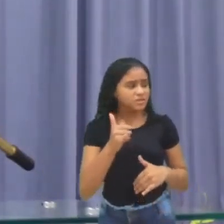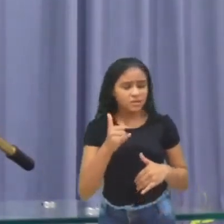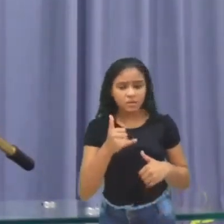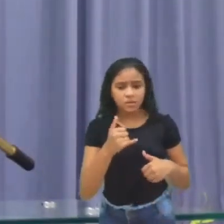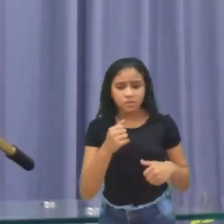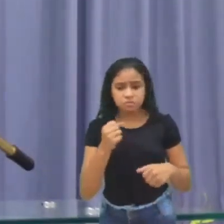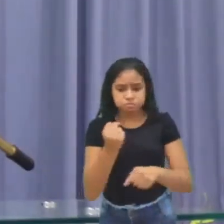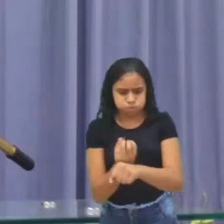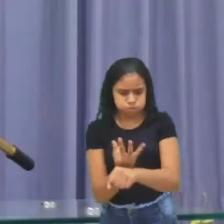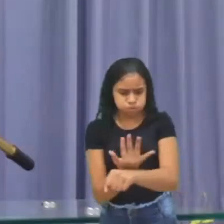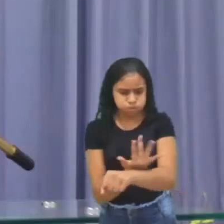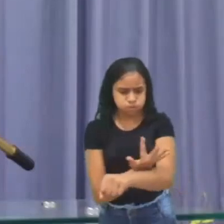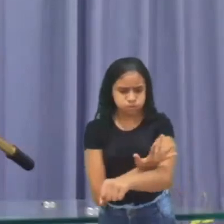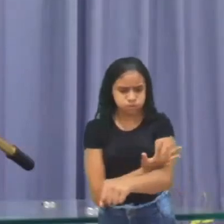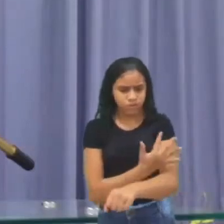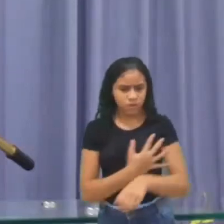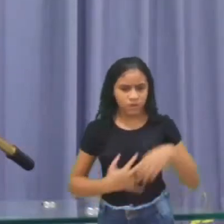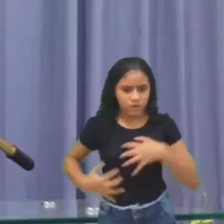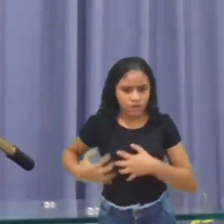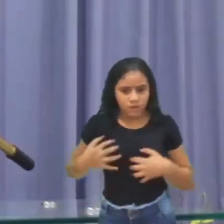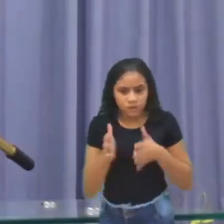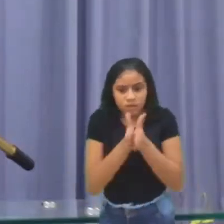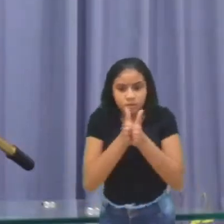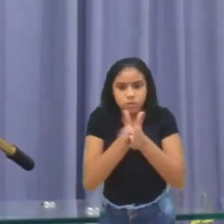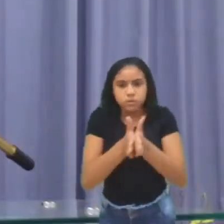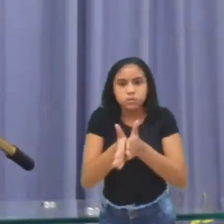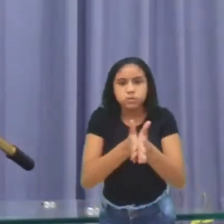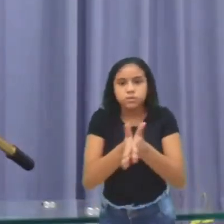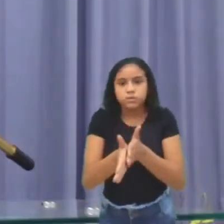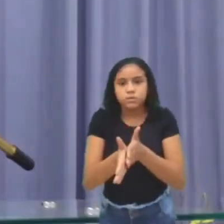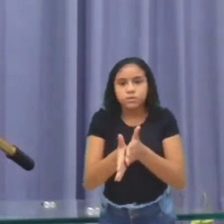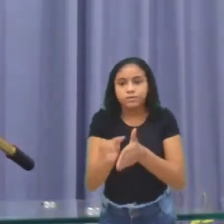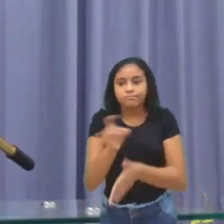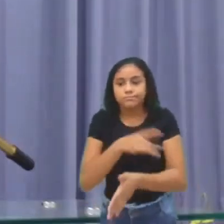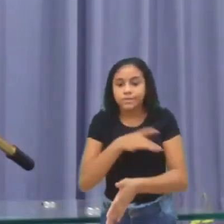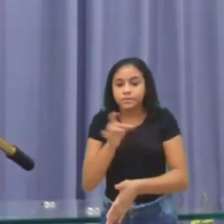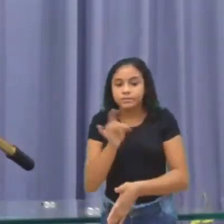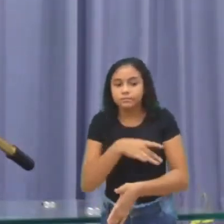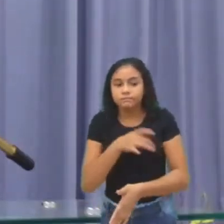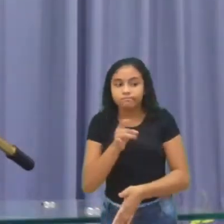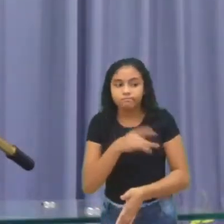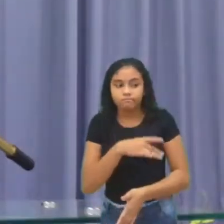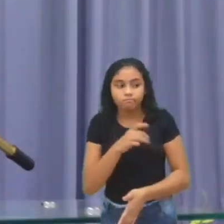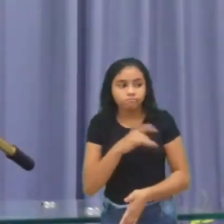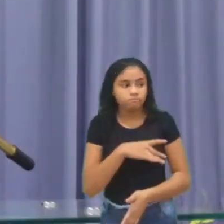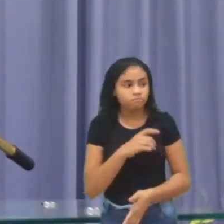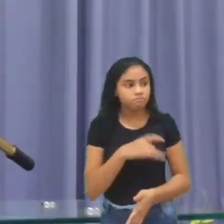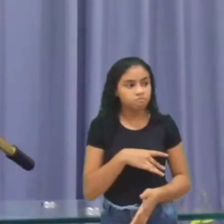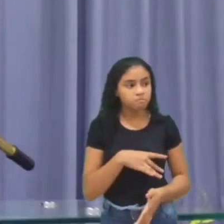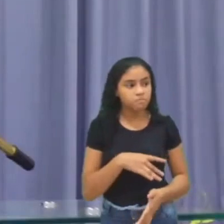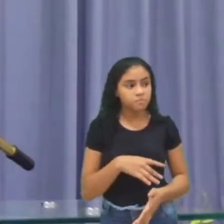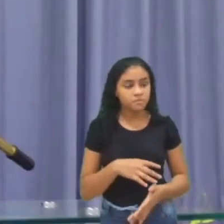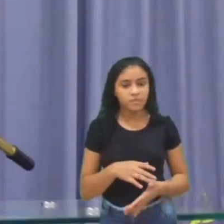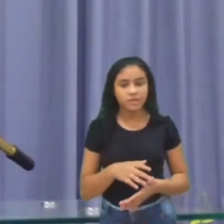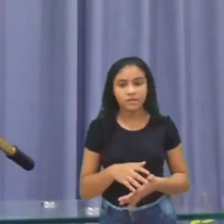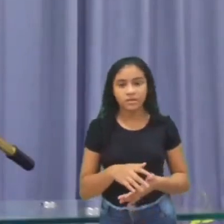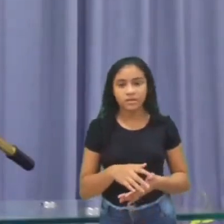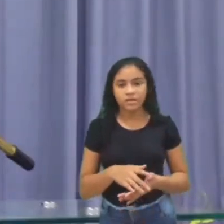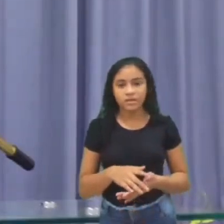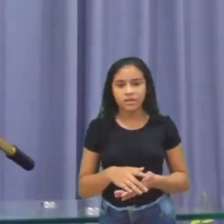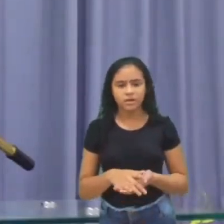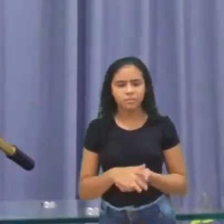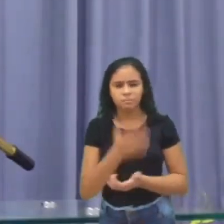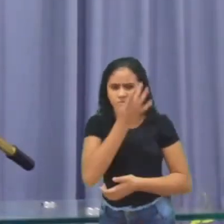tensão, ansiedade e medo. Ela afirma que a pessoa